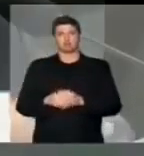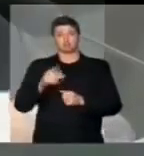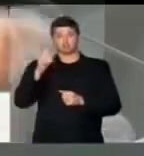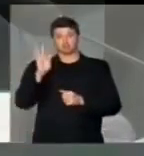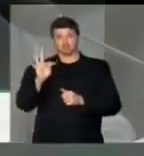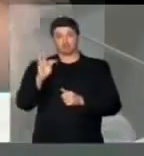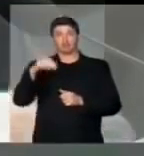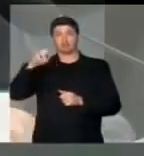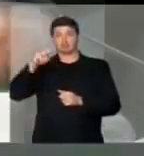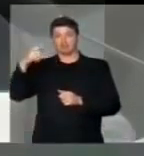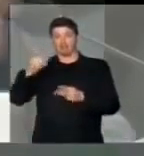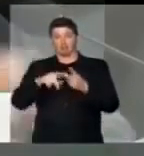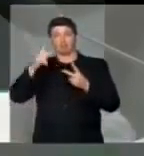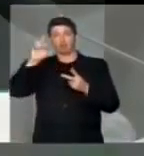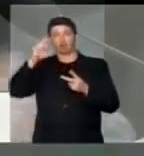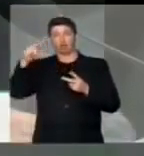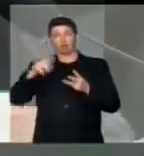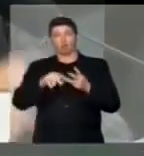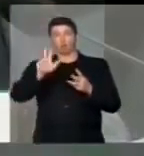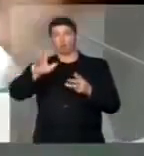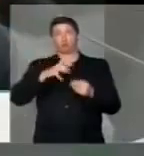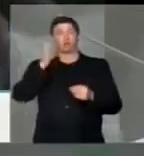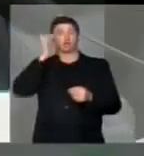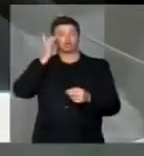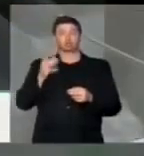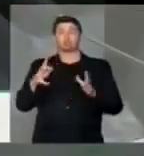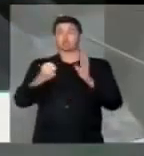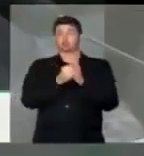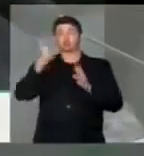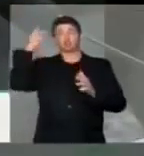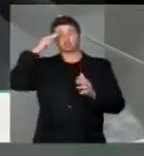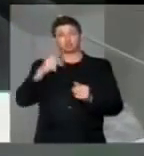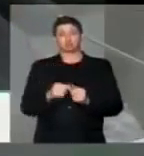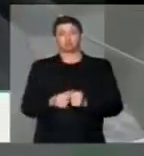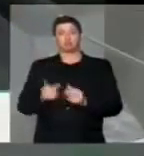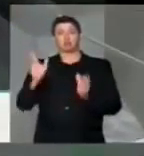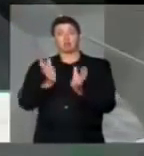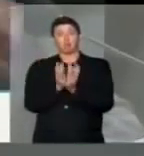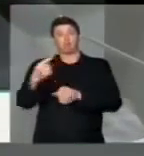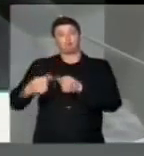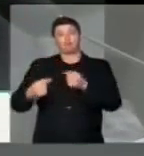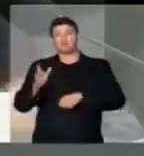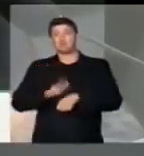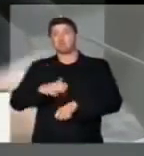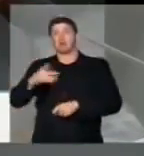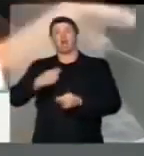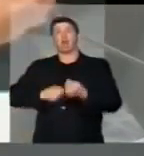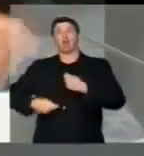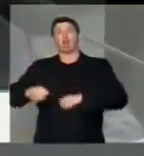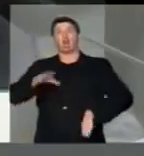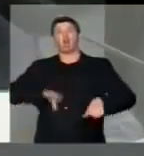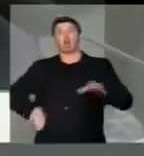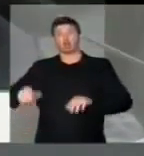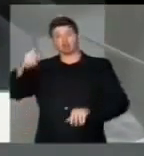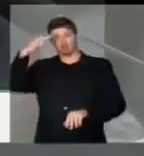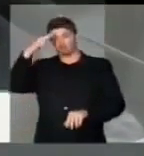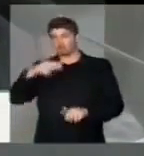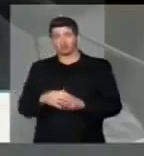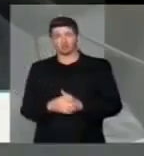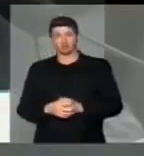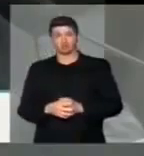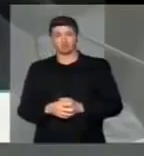amplo direito à defesa e que faça o julgamento final. Esse é o nosso papel, e nosso papel nós vamos concluir. Vamos fazê-lo, e fazê-lo